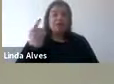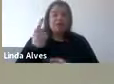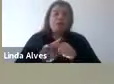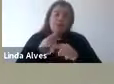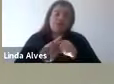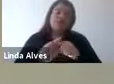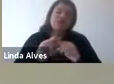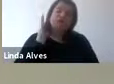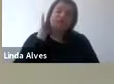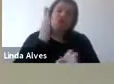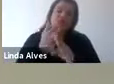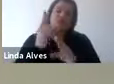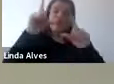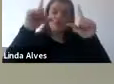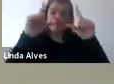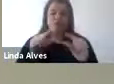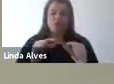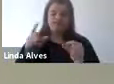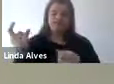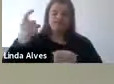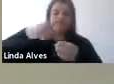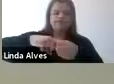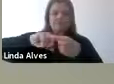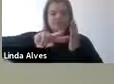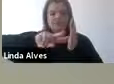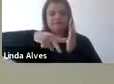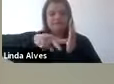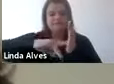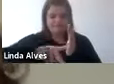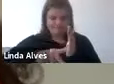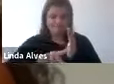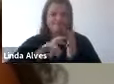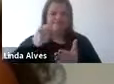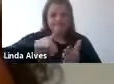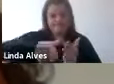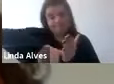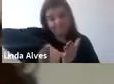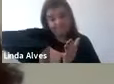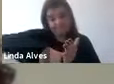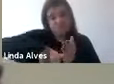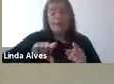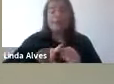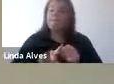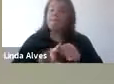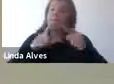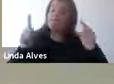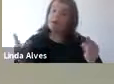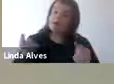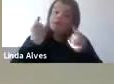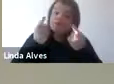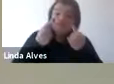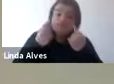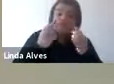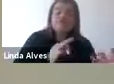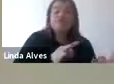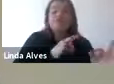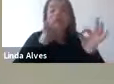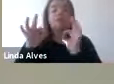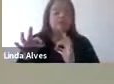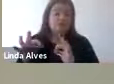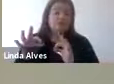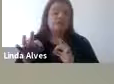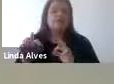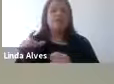aí da taxa de sindicalização. Né? Por outro lado, o que a gente observa? Né?